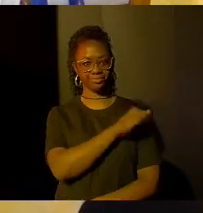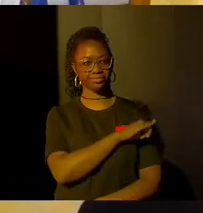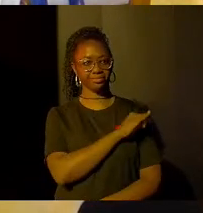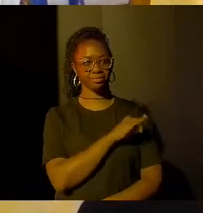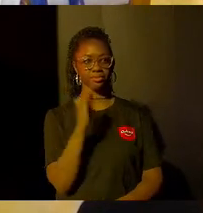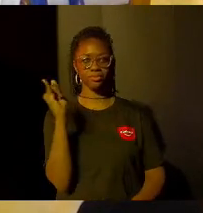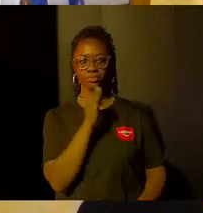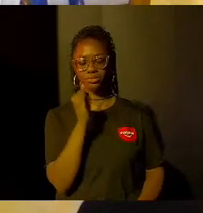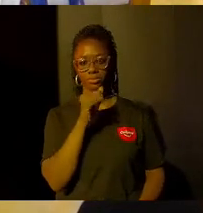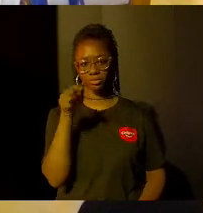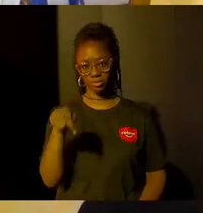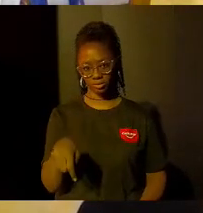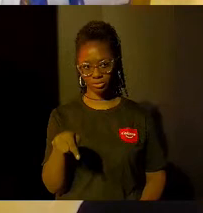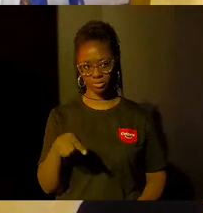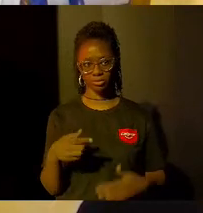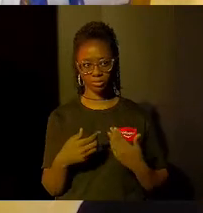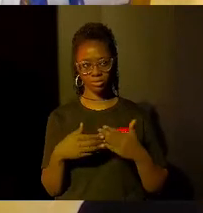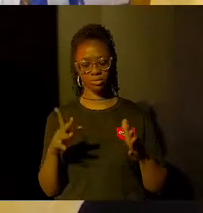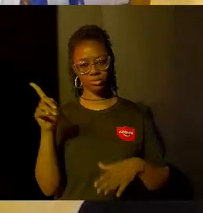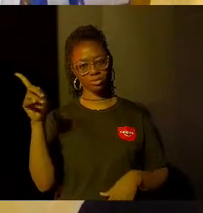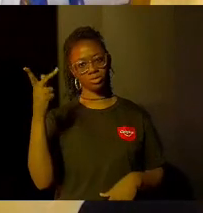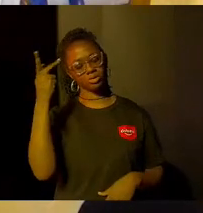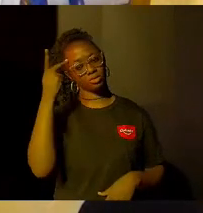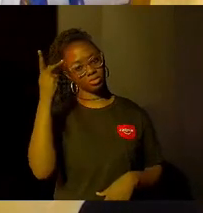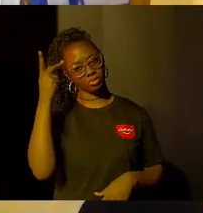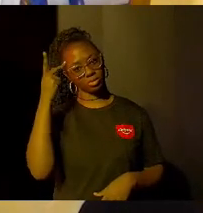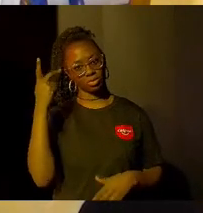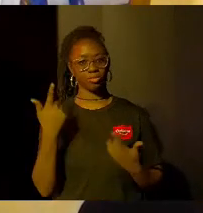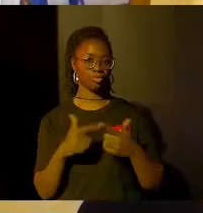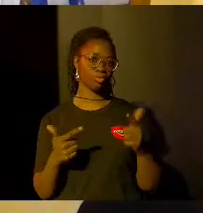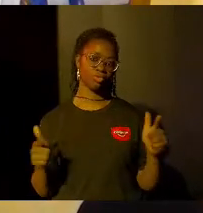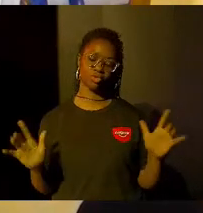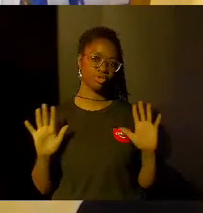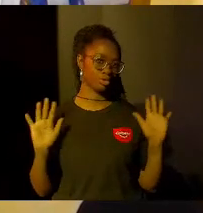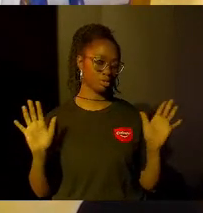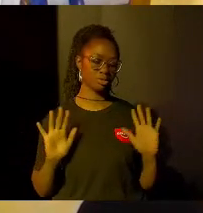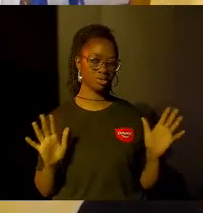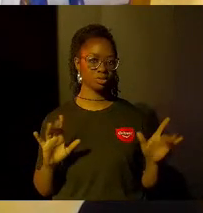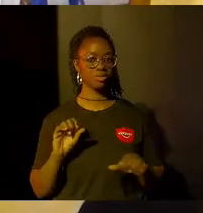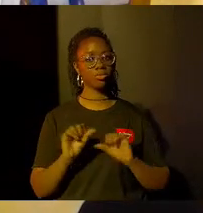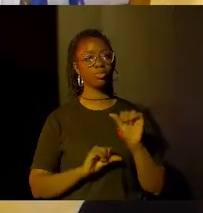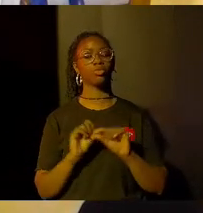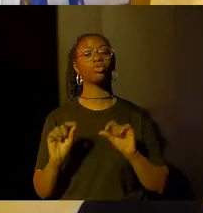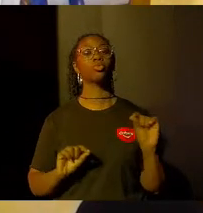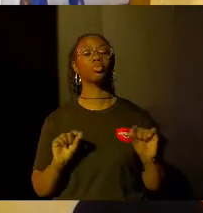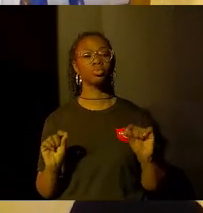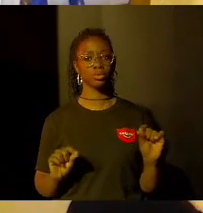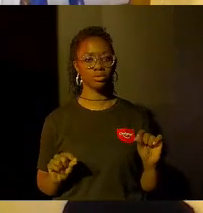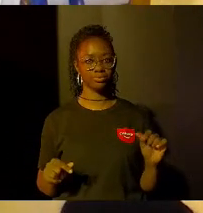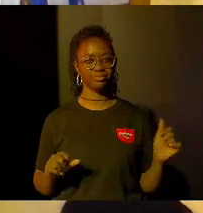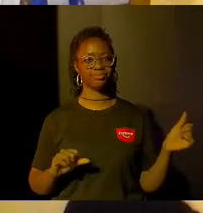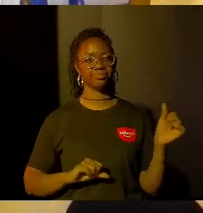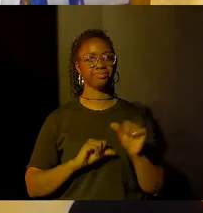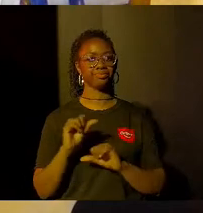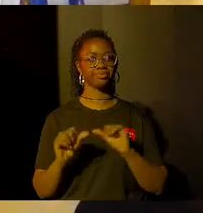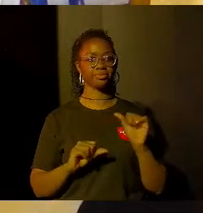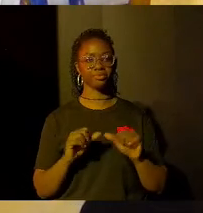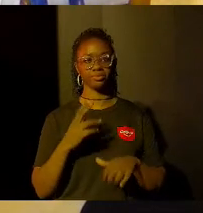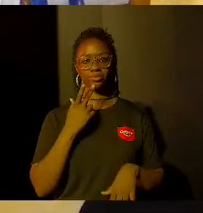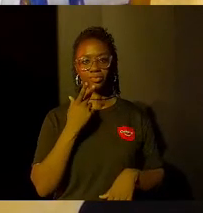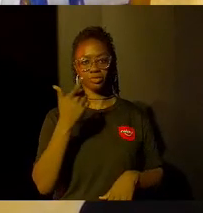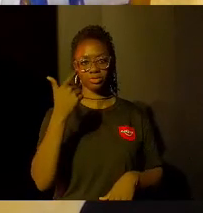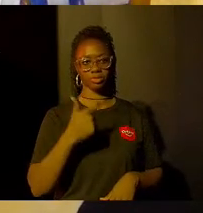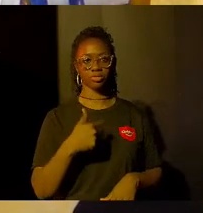Ipanema quando a gente estreou um ano em São Paulo esse episódio não existia então que muda de lá para cá muda um episódio que fala sobre